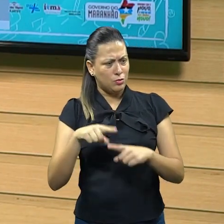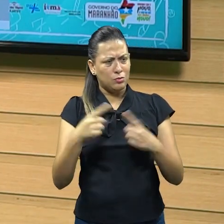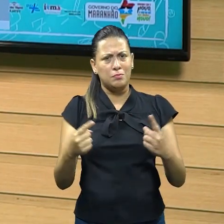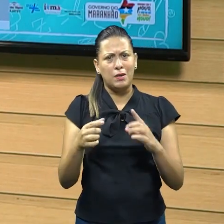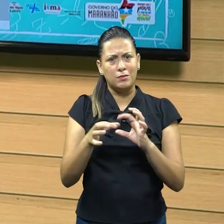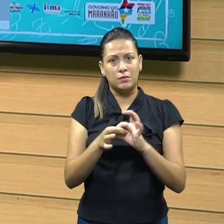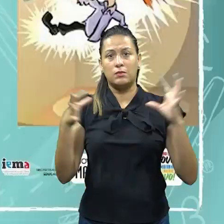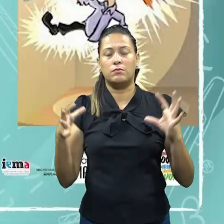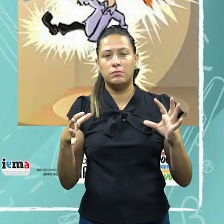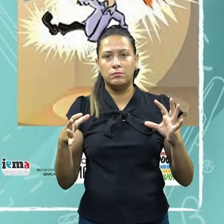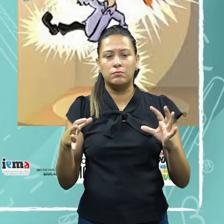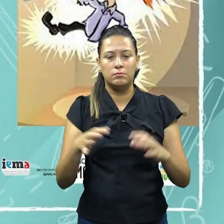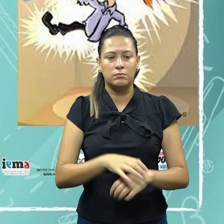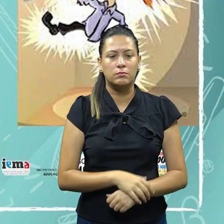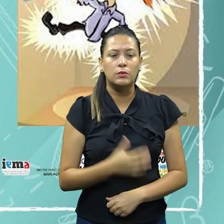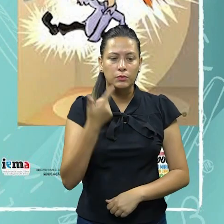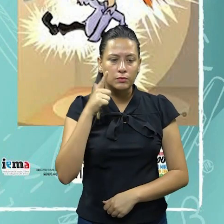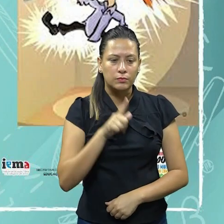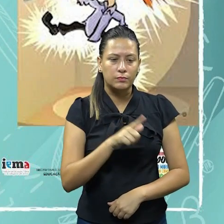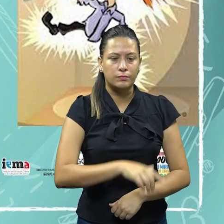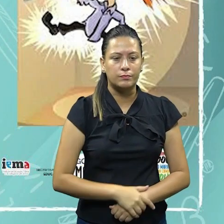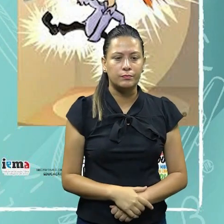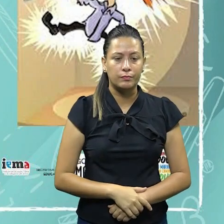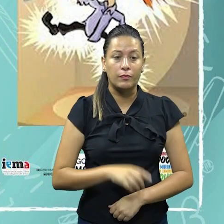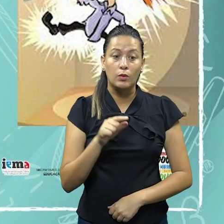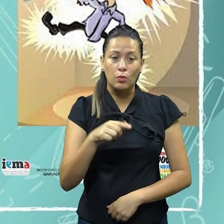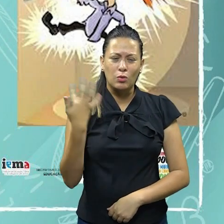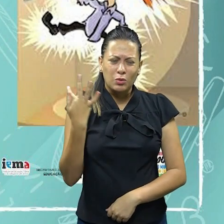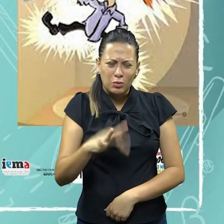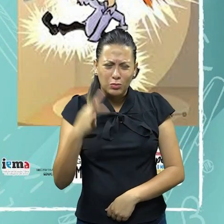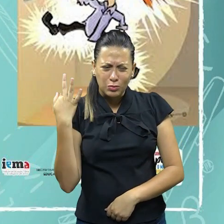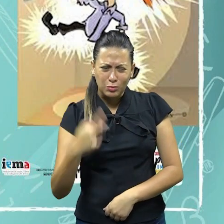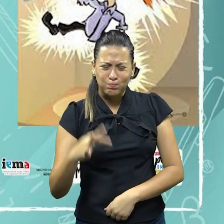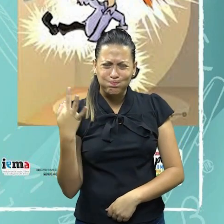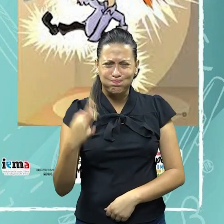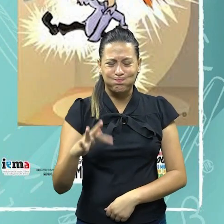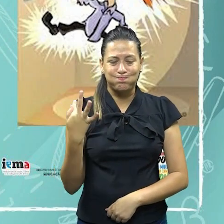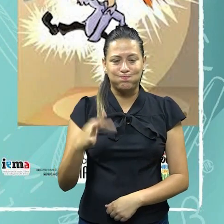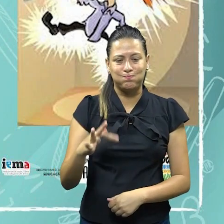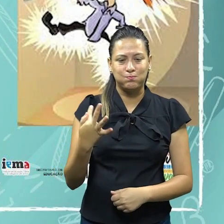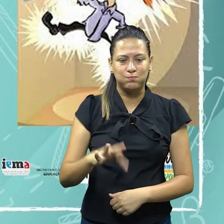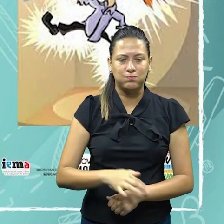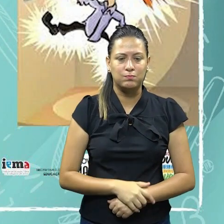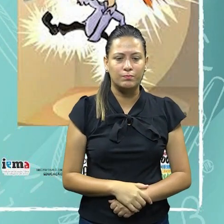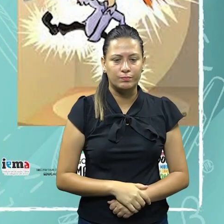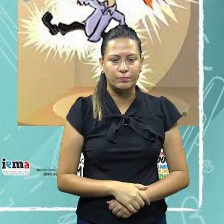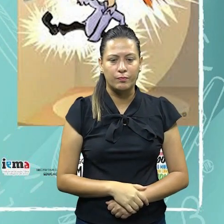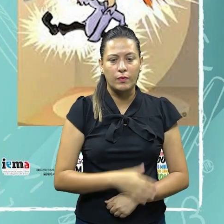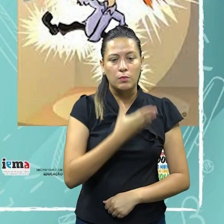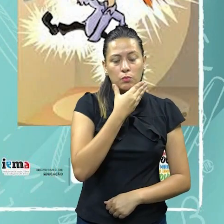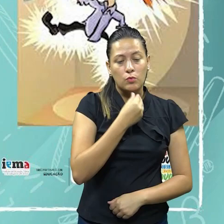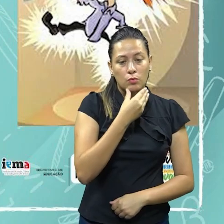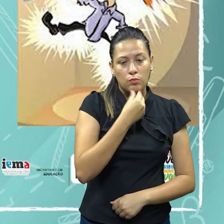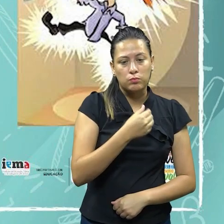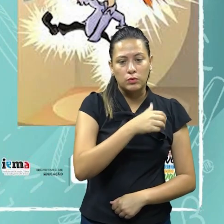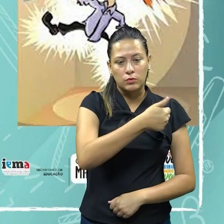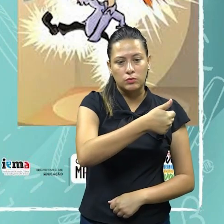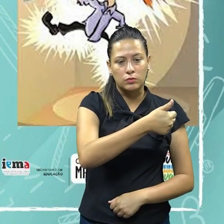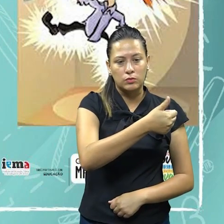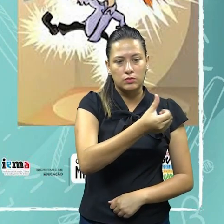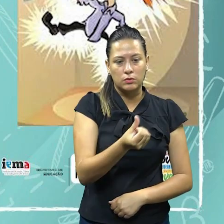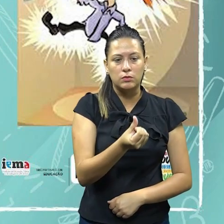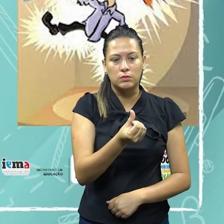aquilo que está dando choque. Choque doloroso, limiar de largar. Para o homem 16 mA, para a